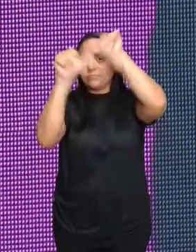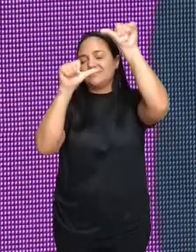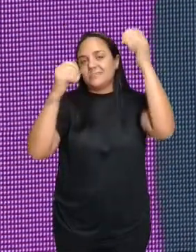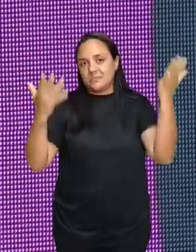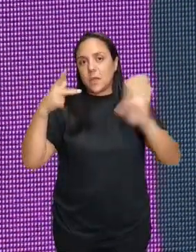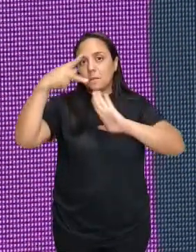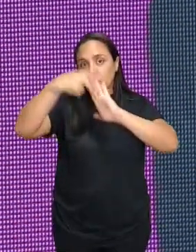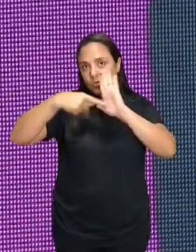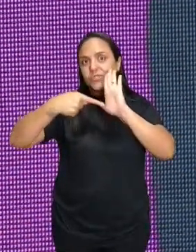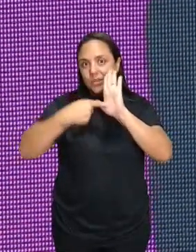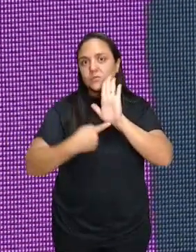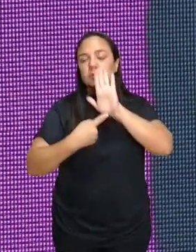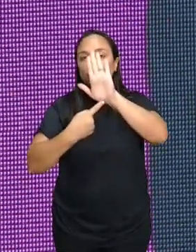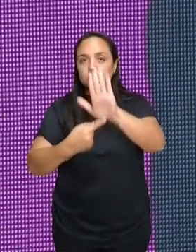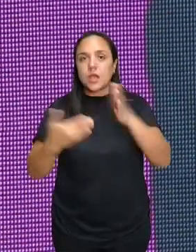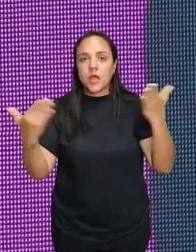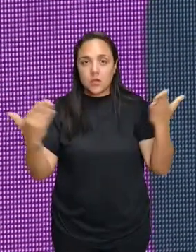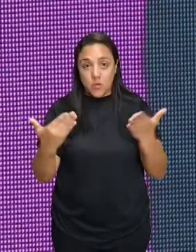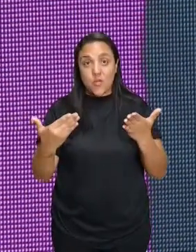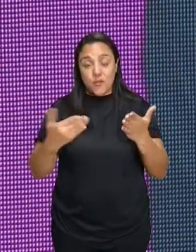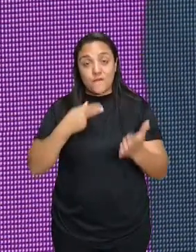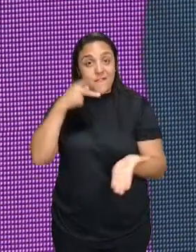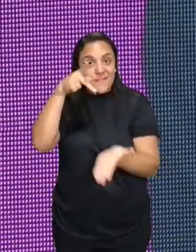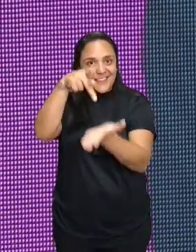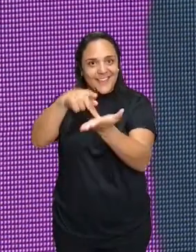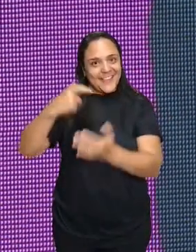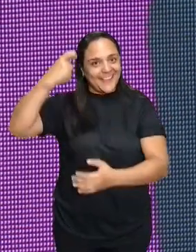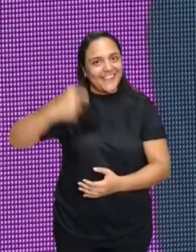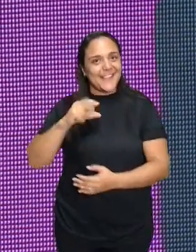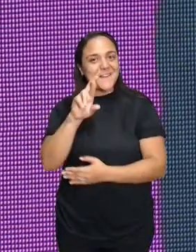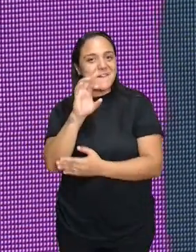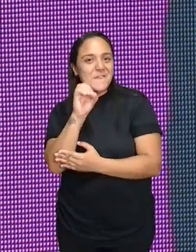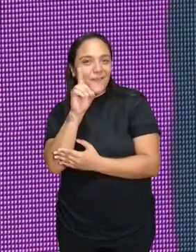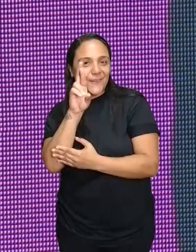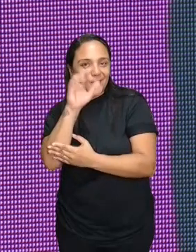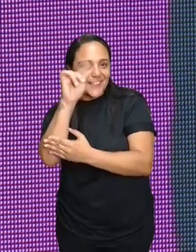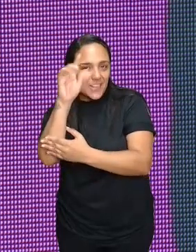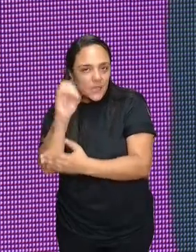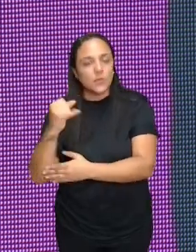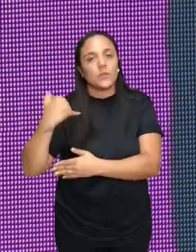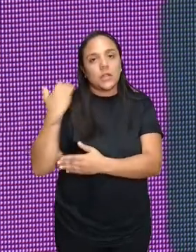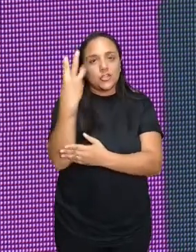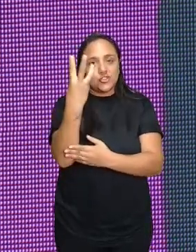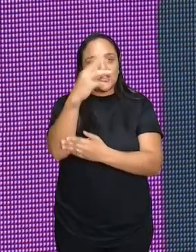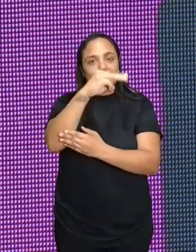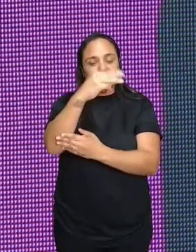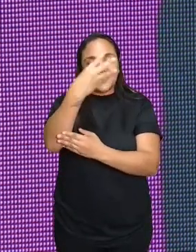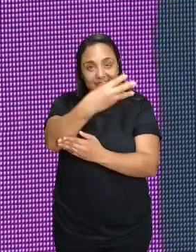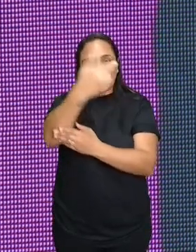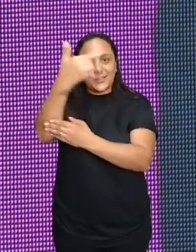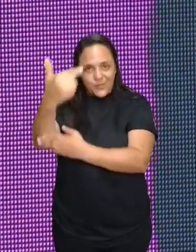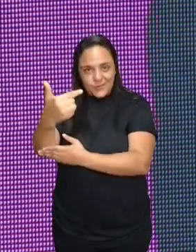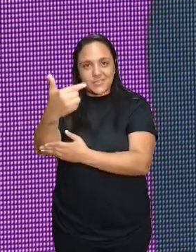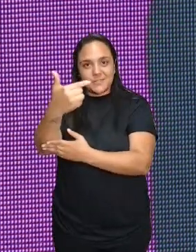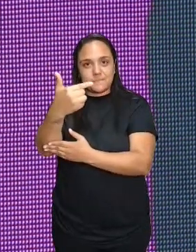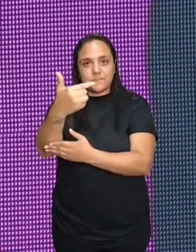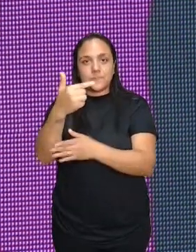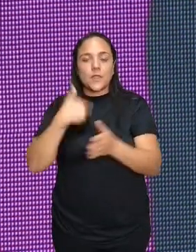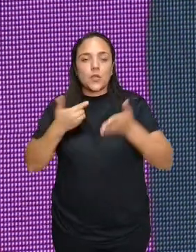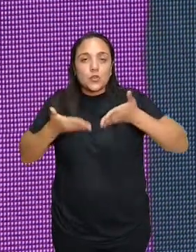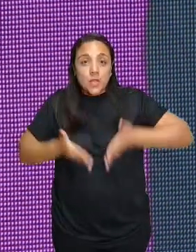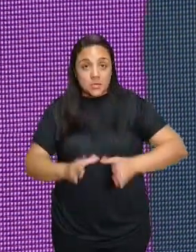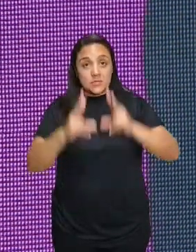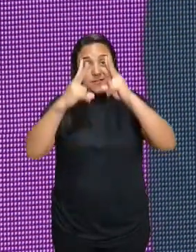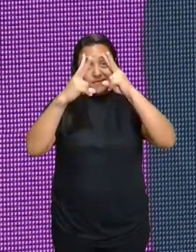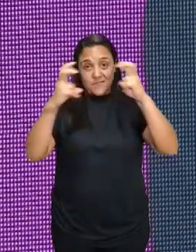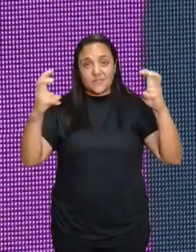verdade, agora me apresentando mesmo, eu sou o Rodrigo Schmidt. Eu tenho 32 anos, sou natural de Florianópolis.